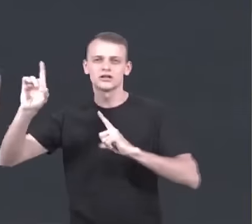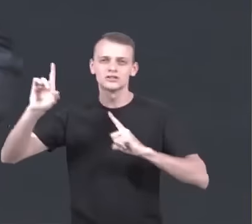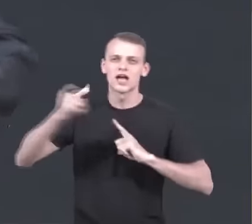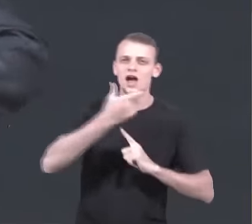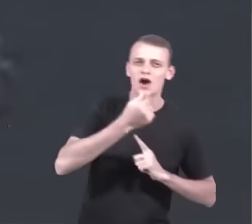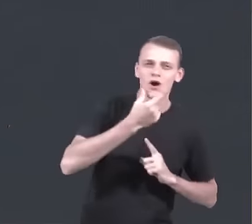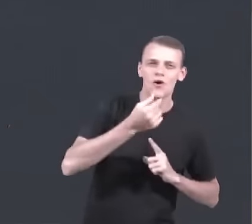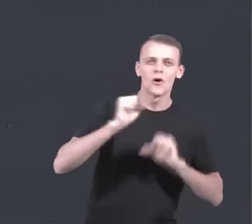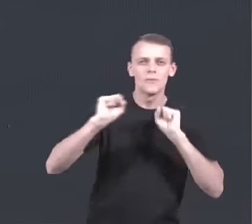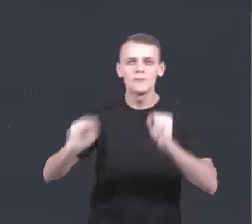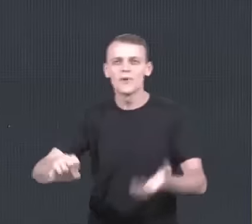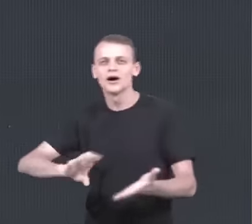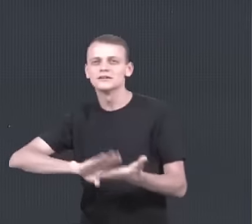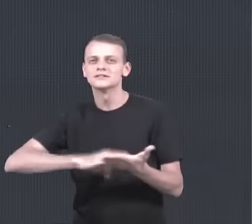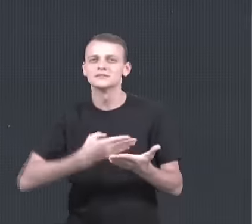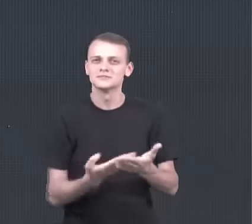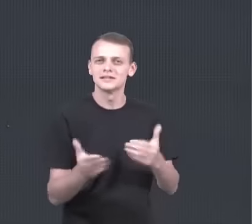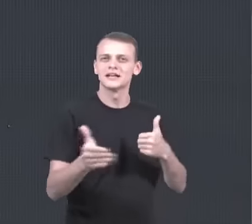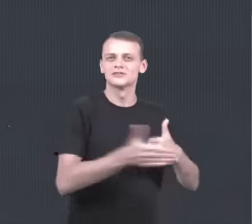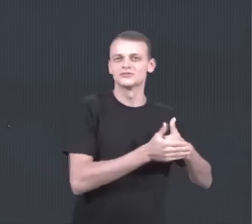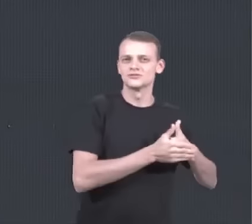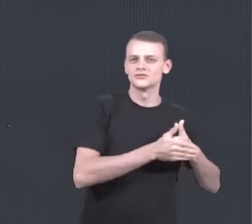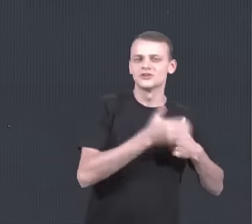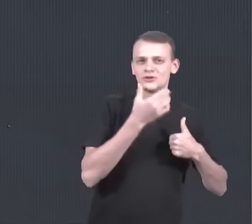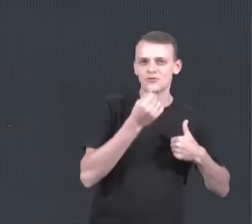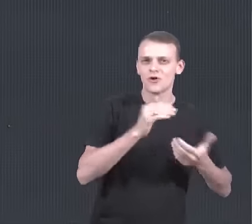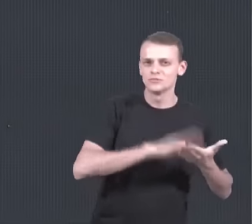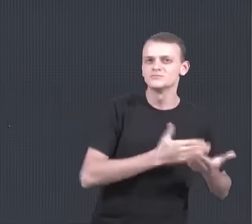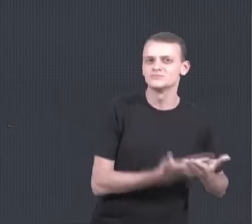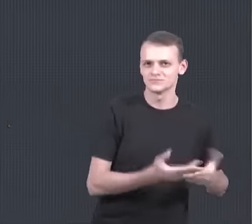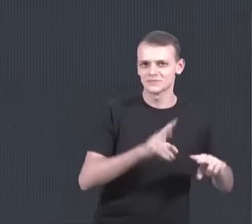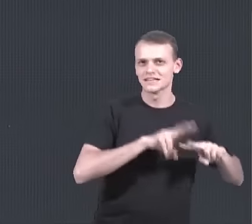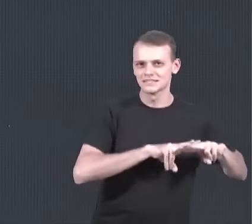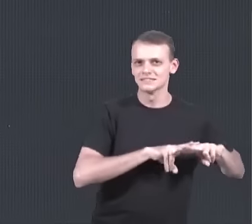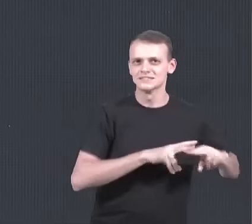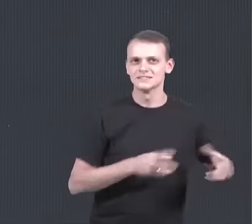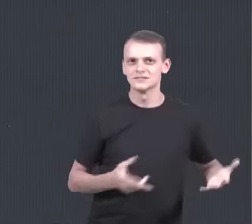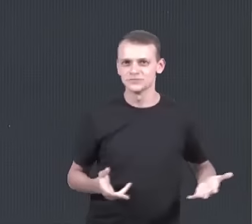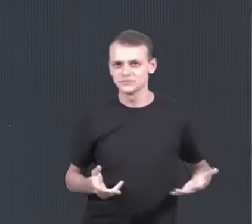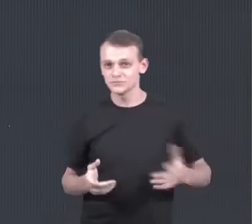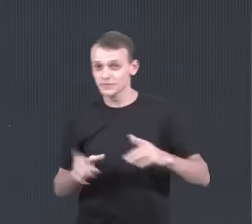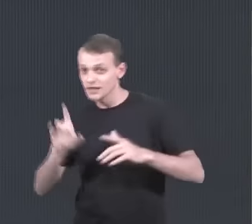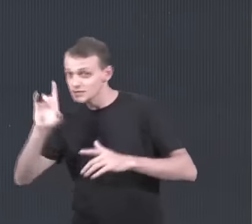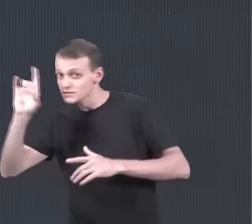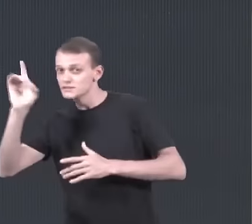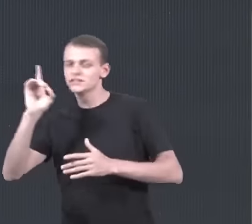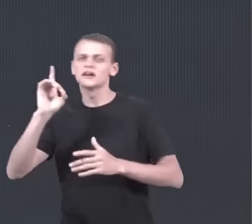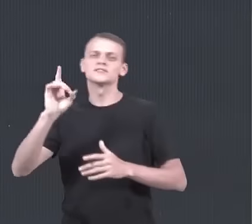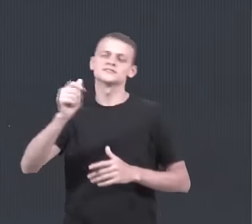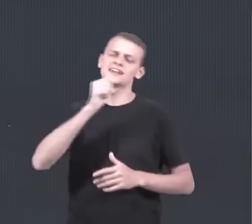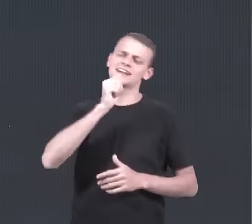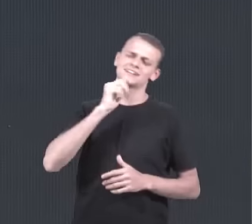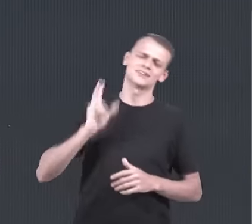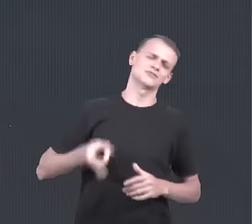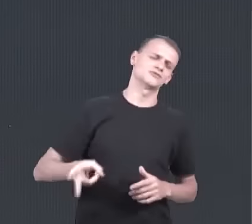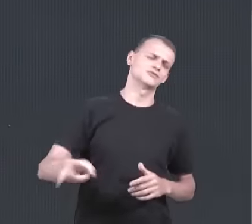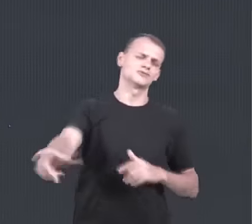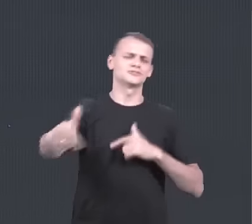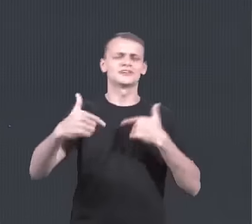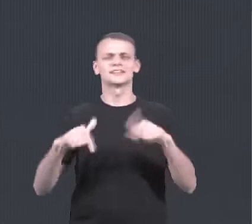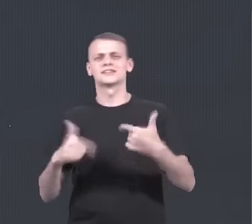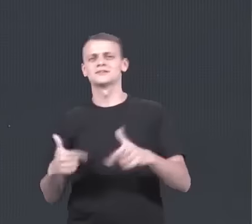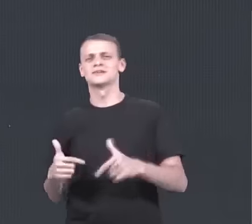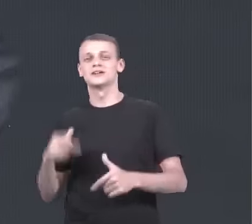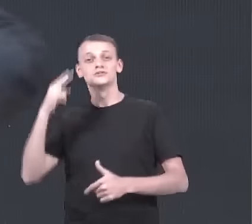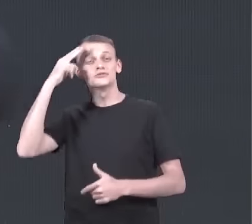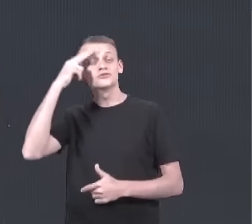que podia interpretar o sonho escondido dentro da cadeia. Deus ainda está no negócio de dar